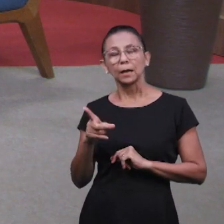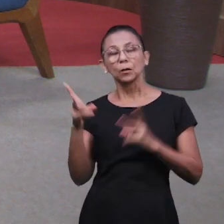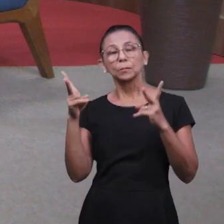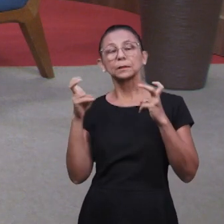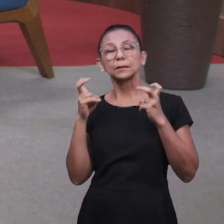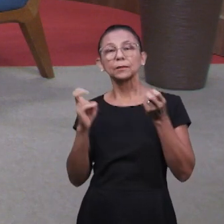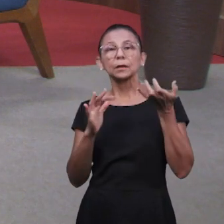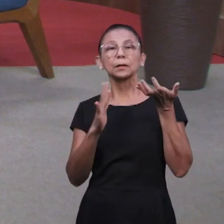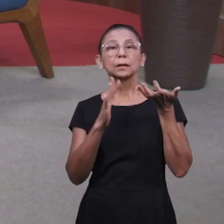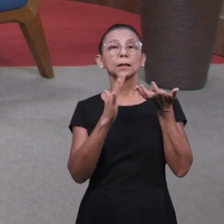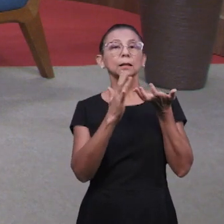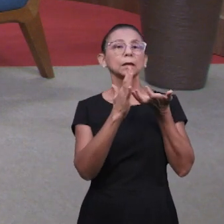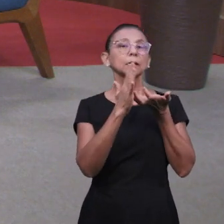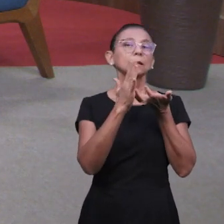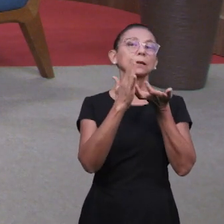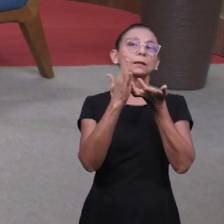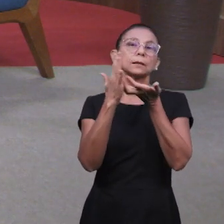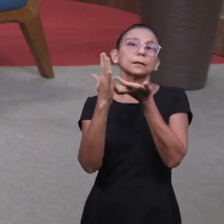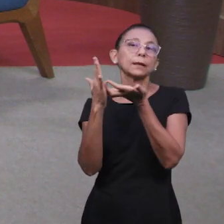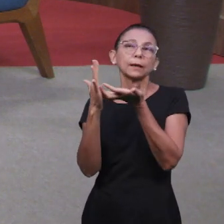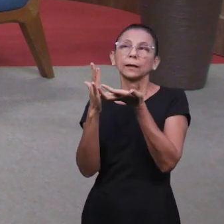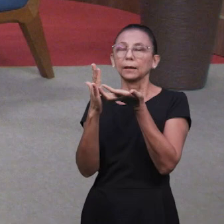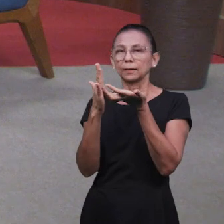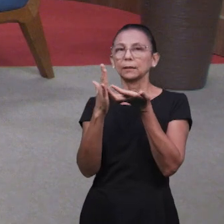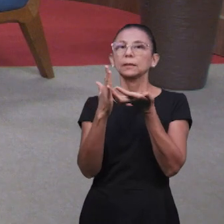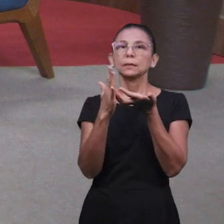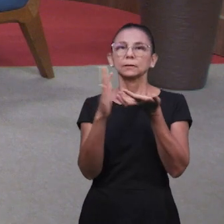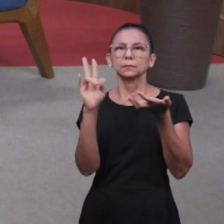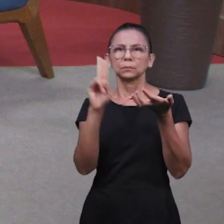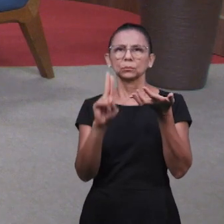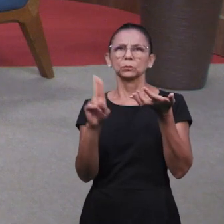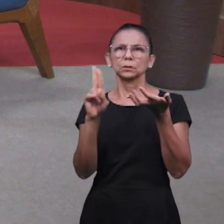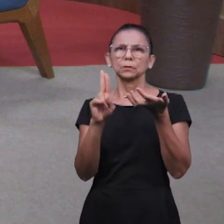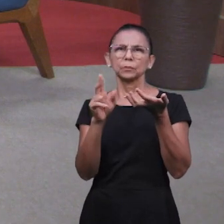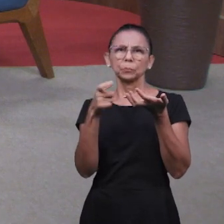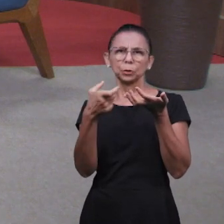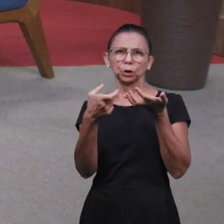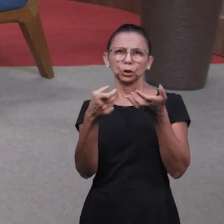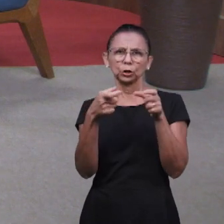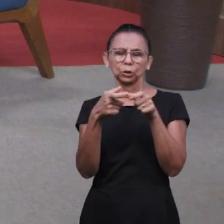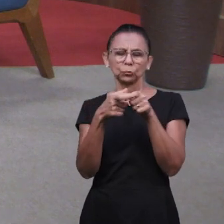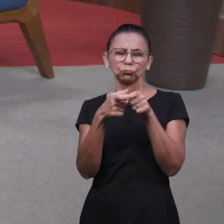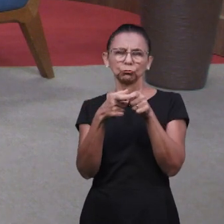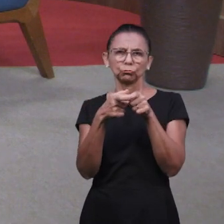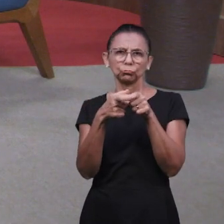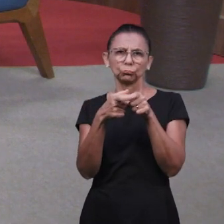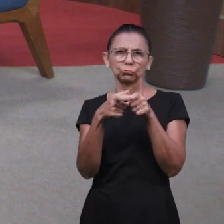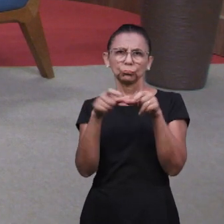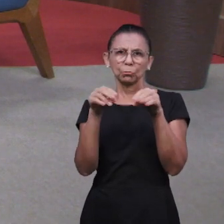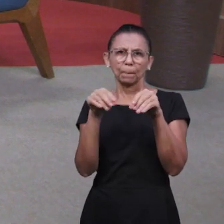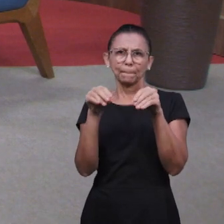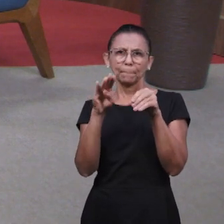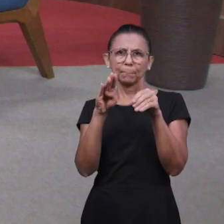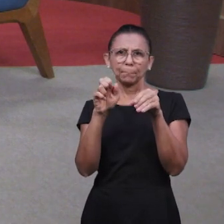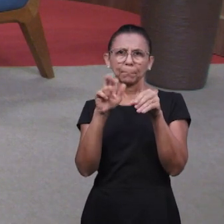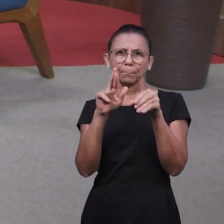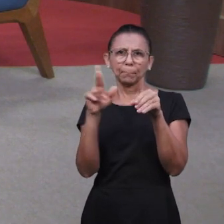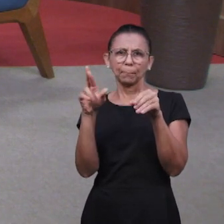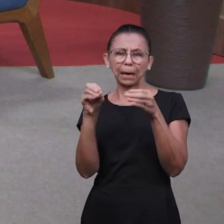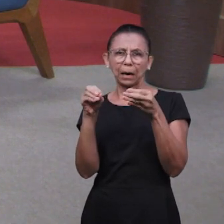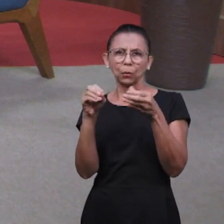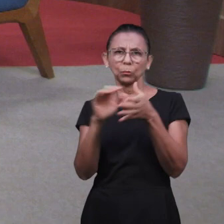elétrica. Então a luz era a candeia, que era um instrumento pequeno de barro, onde